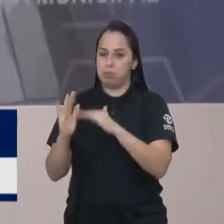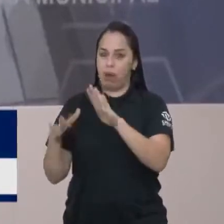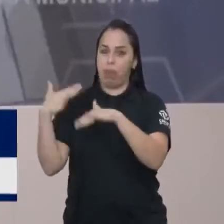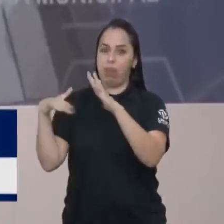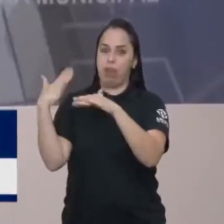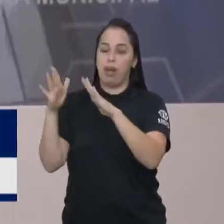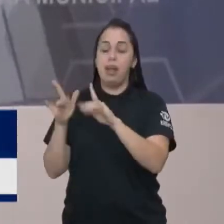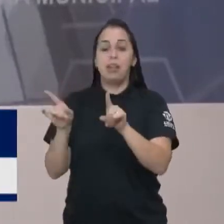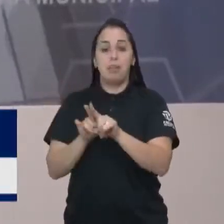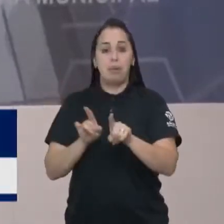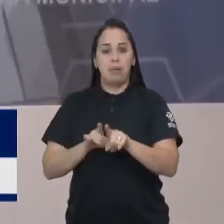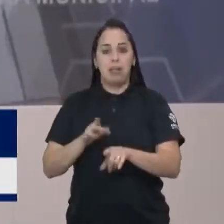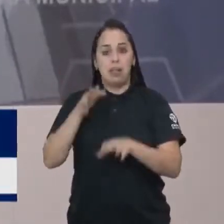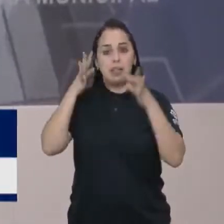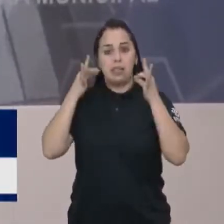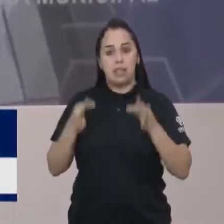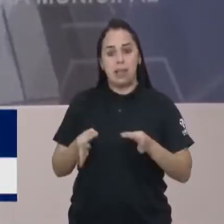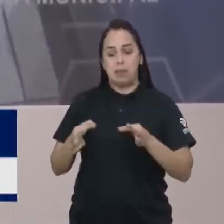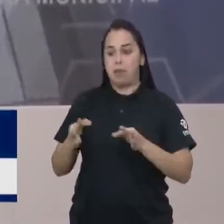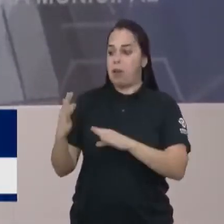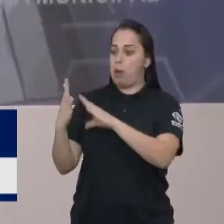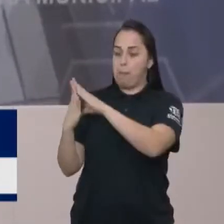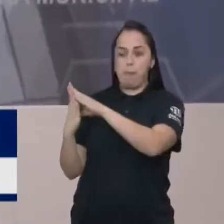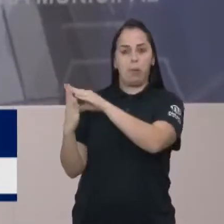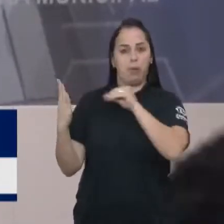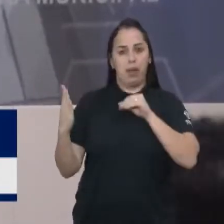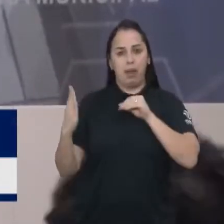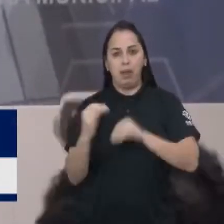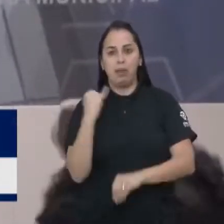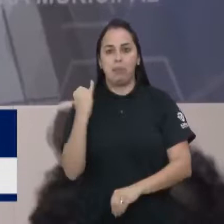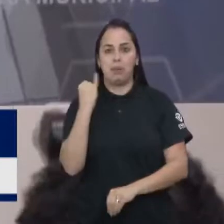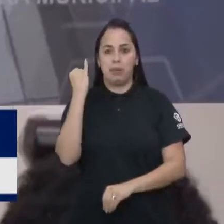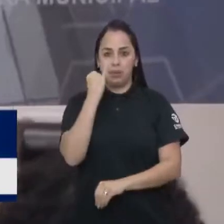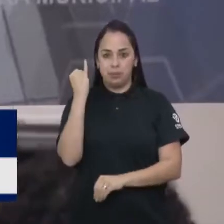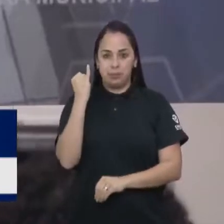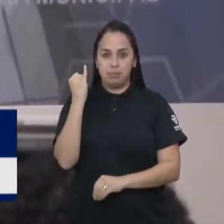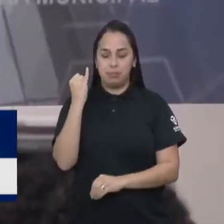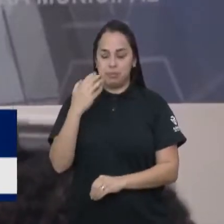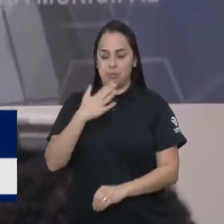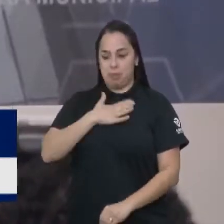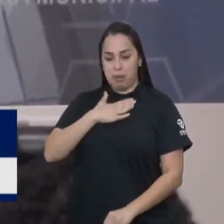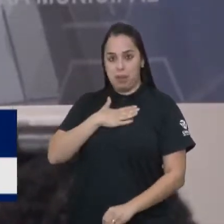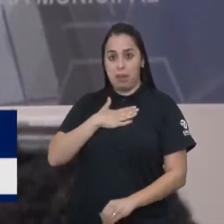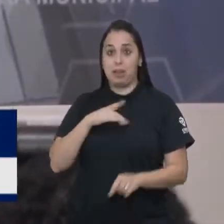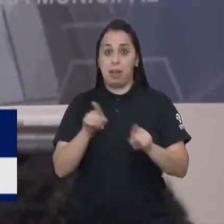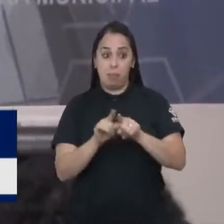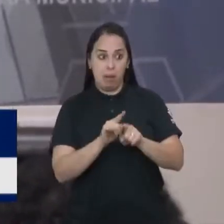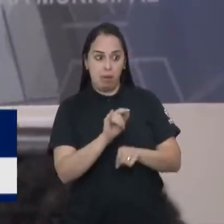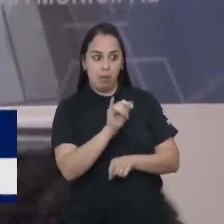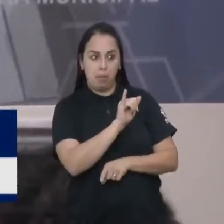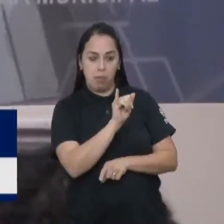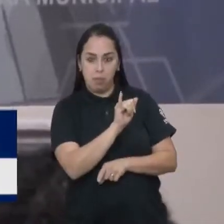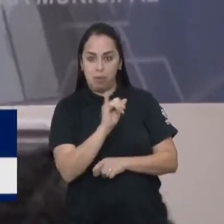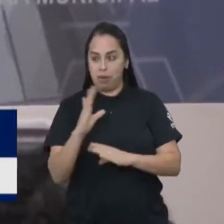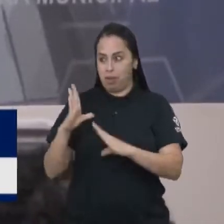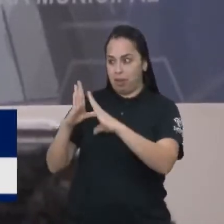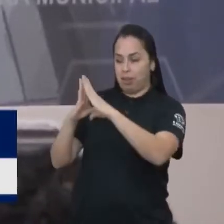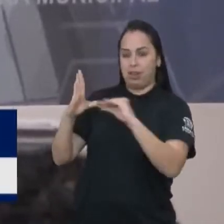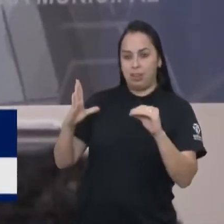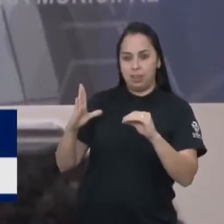e que certamente deixou um exemplo muito importante, tanto para mim quanto para meu irmão, de